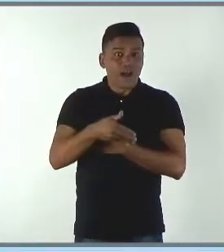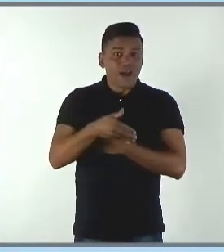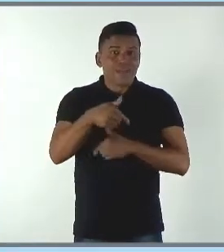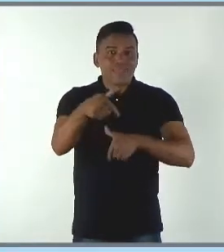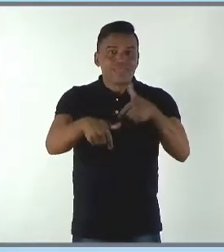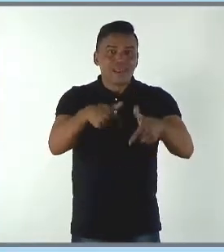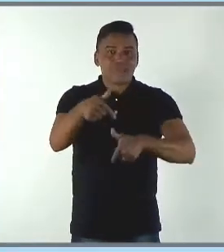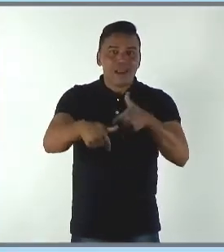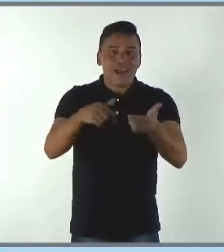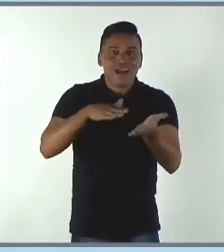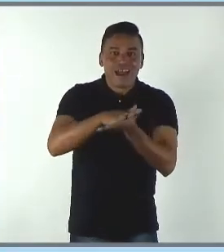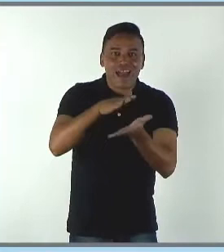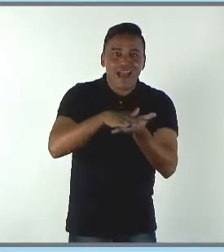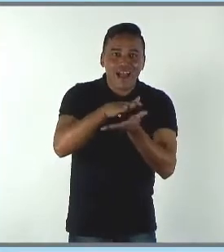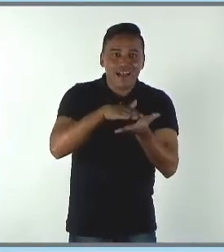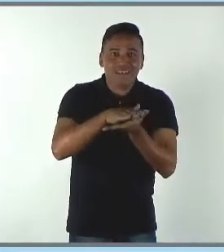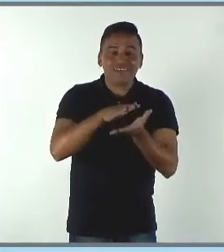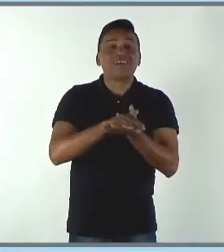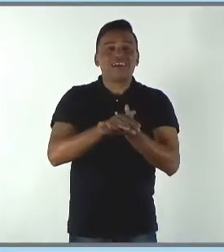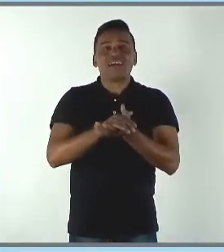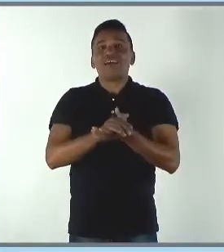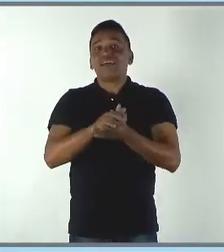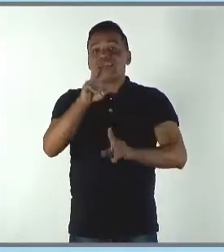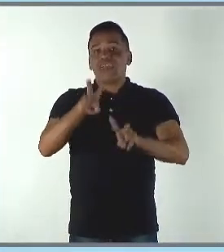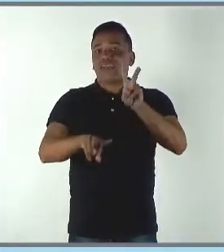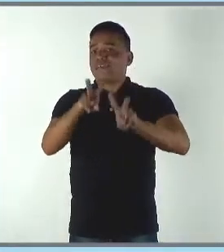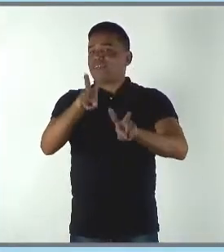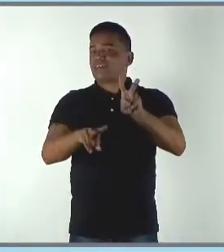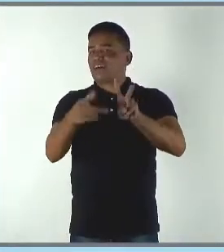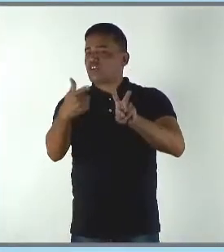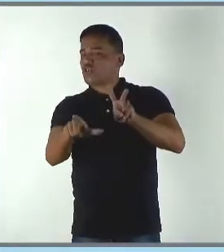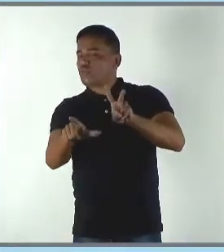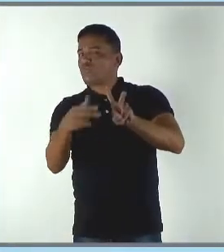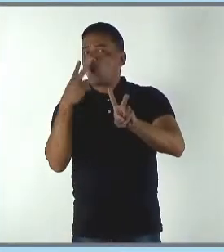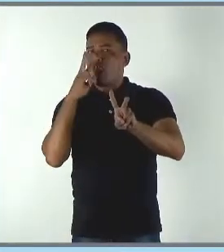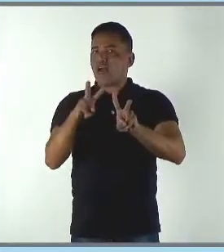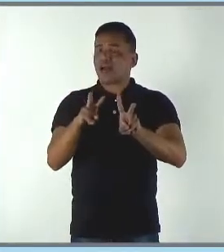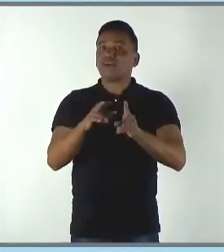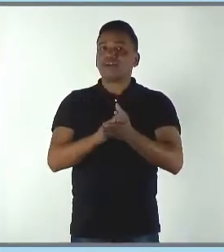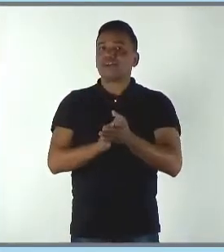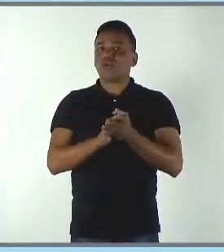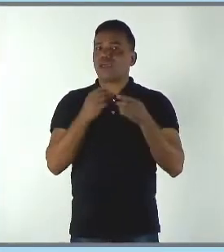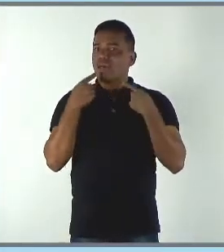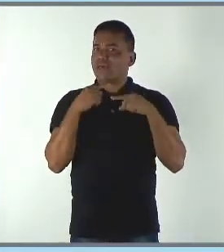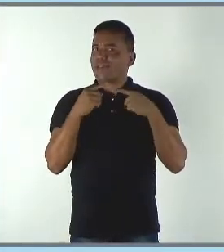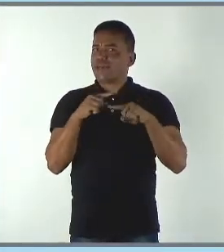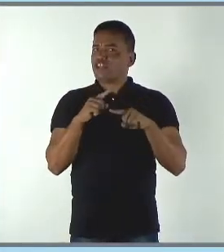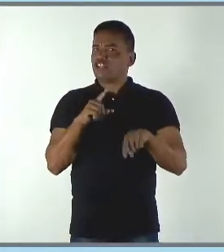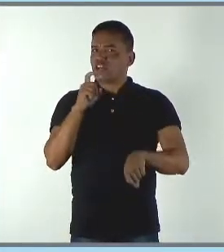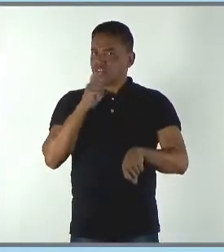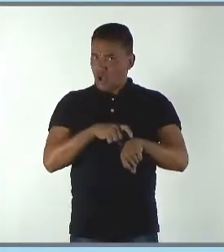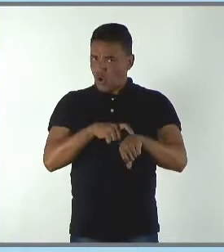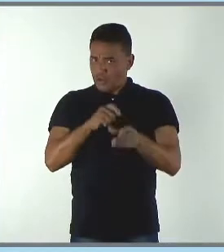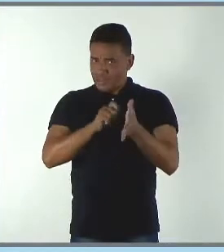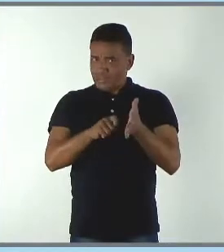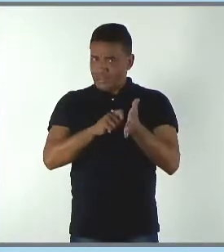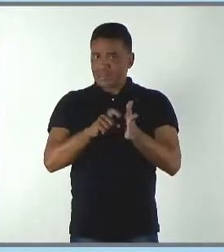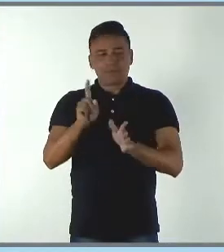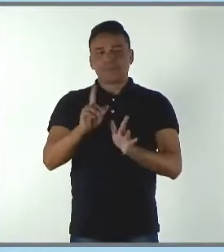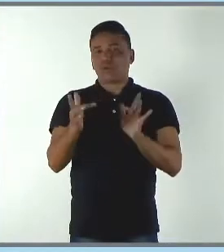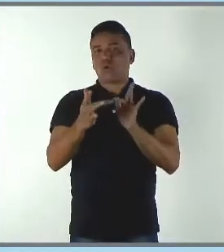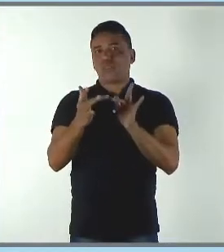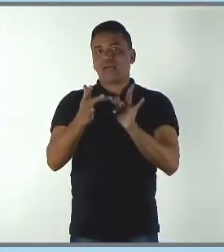revista, e vai criar toda uma trajetória crítica, não só no ato da escrita, mas também no contato com os